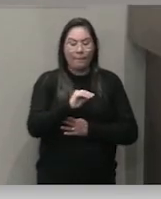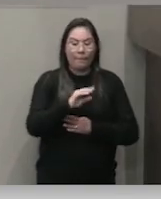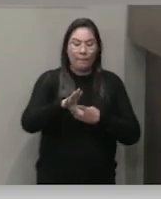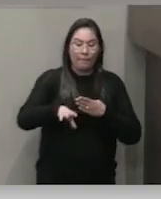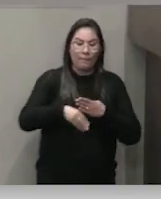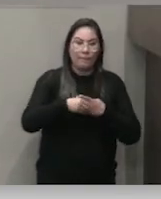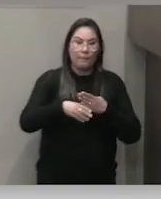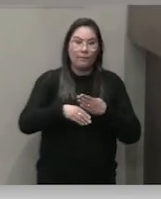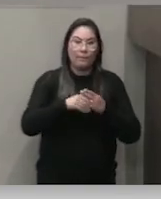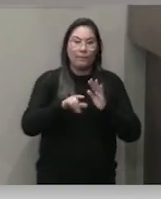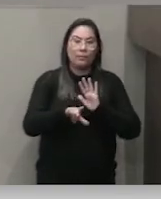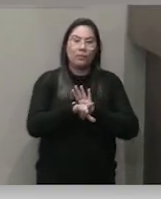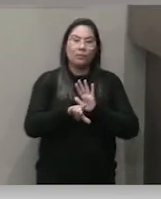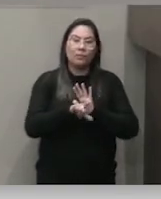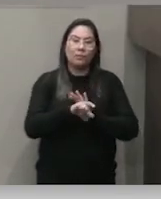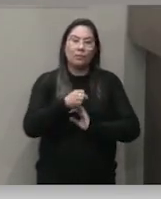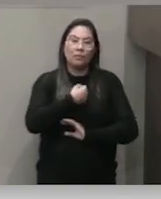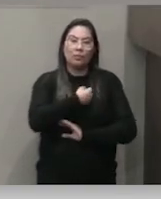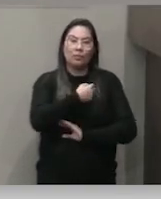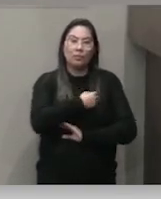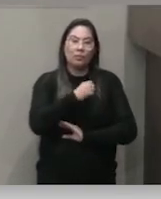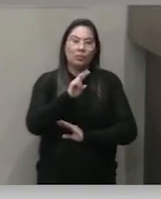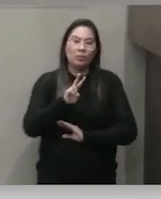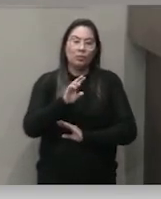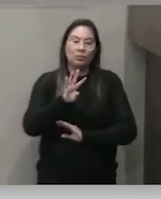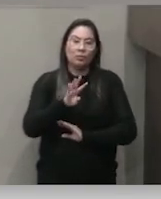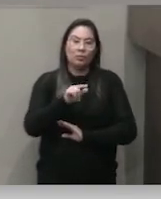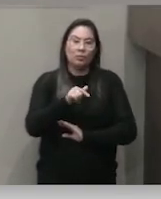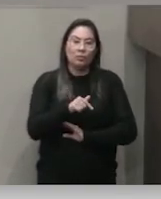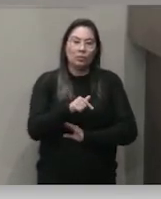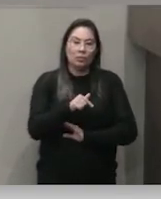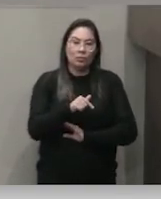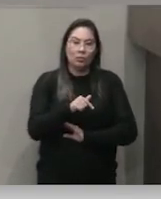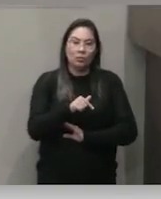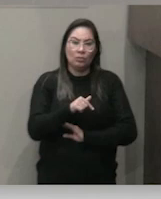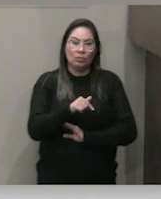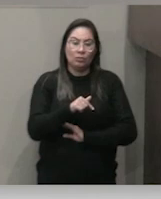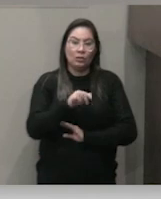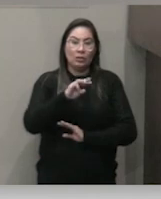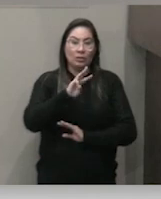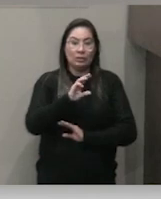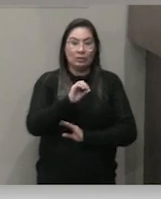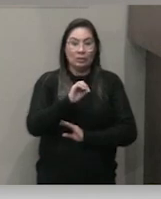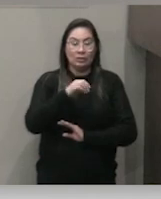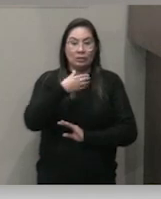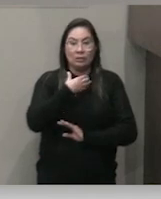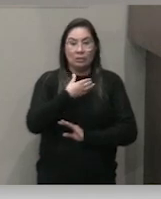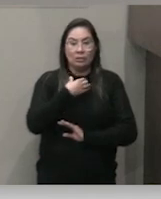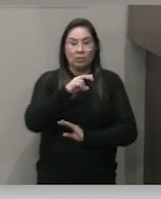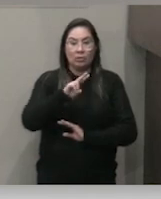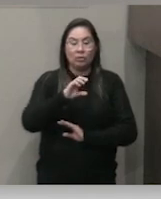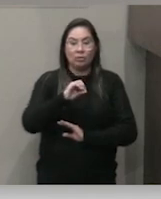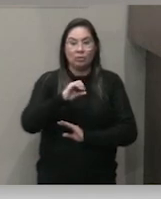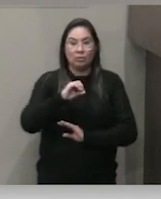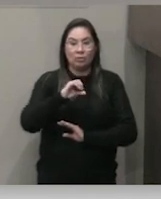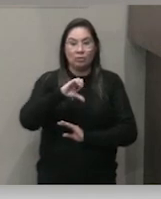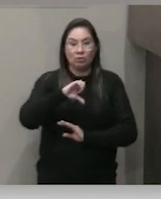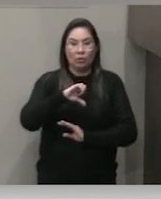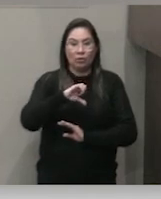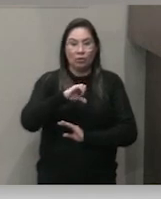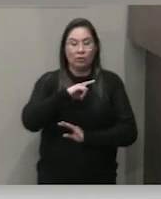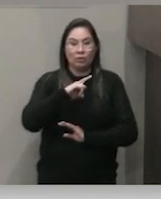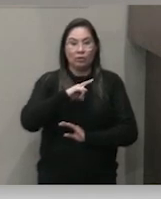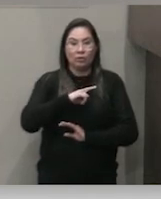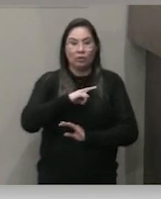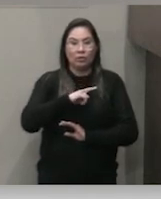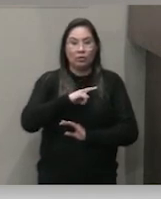complementar de número 247, de 30 de dezembro de 2009, que cria os empregos